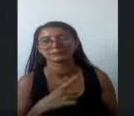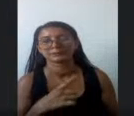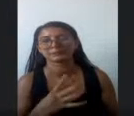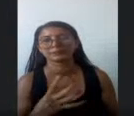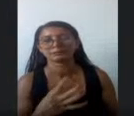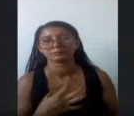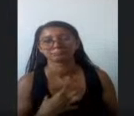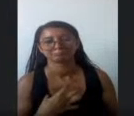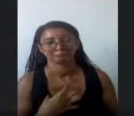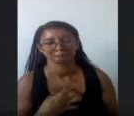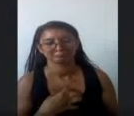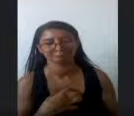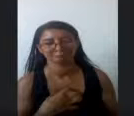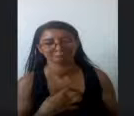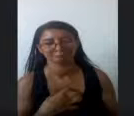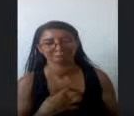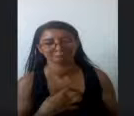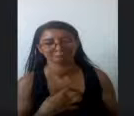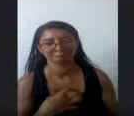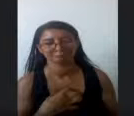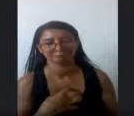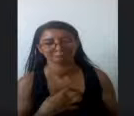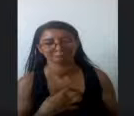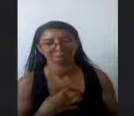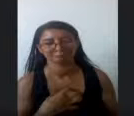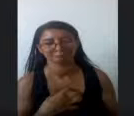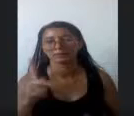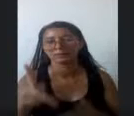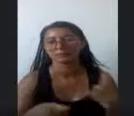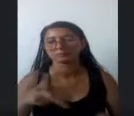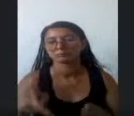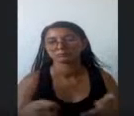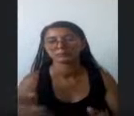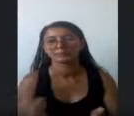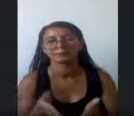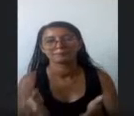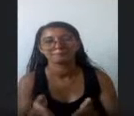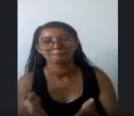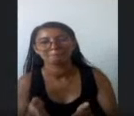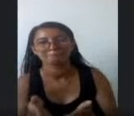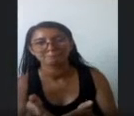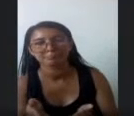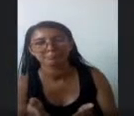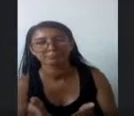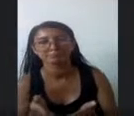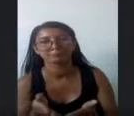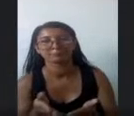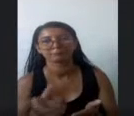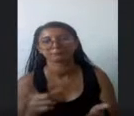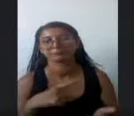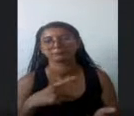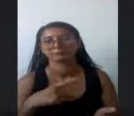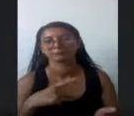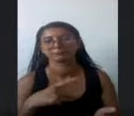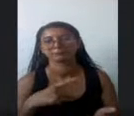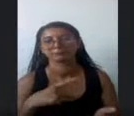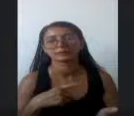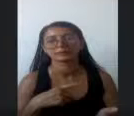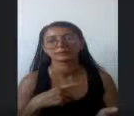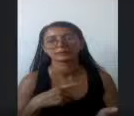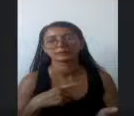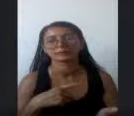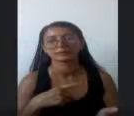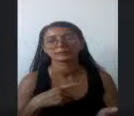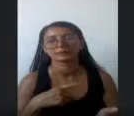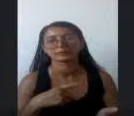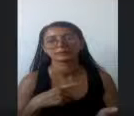escuto temas como saúde da população ribeirinha, da saúde da população do campo da floresta das águas, porque nos últimos